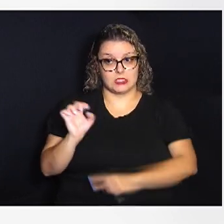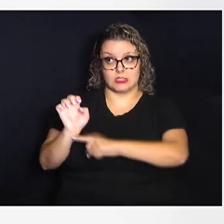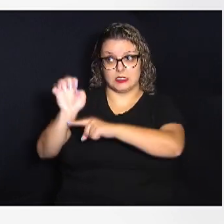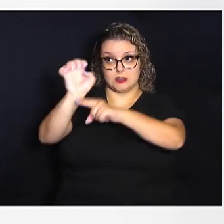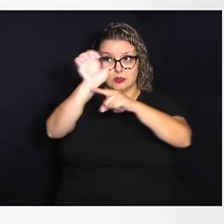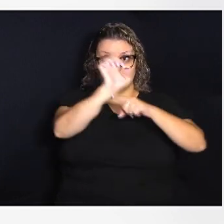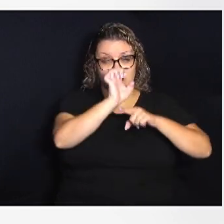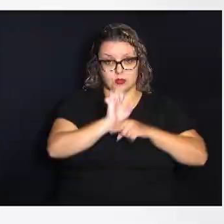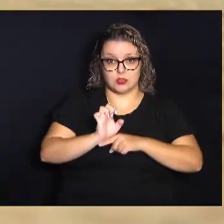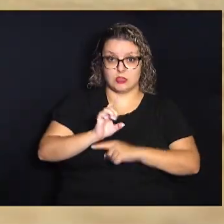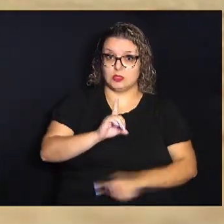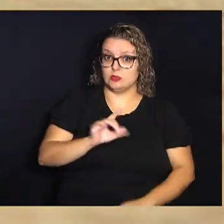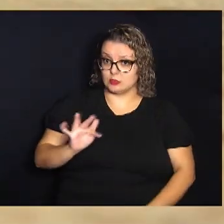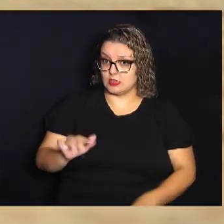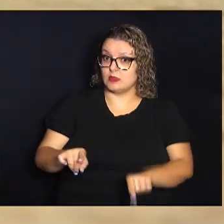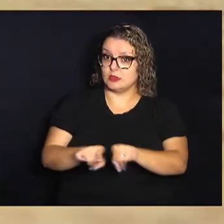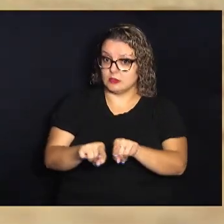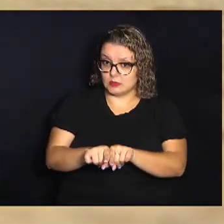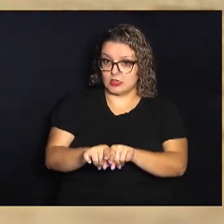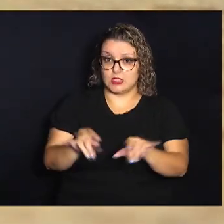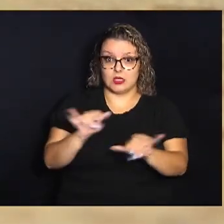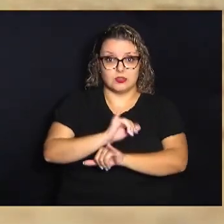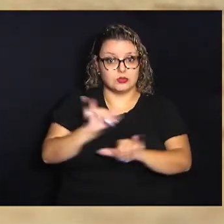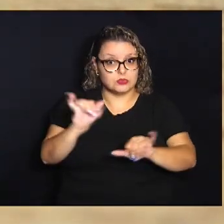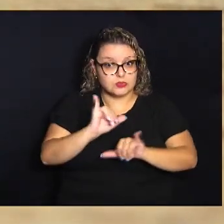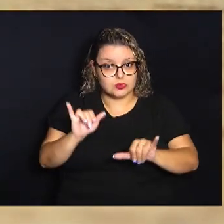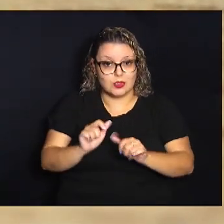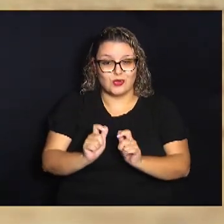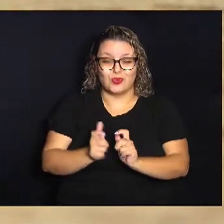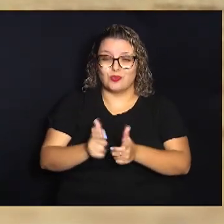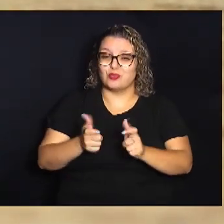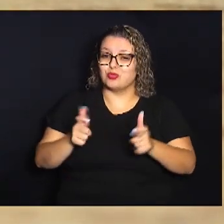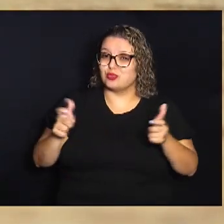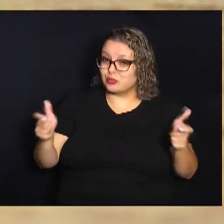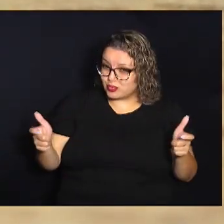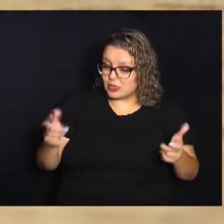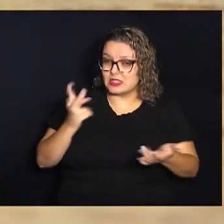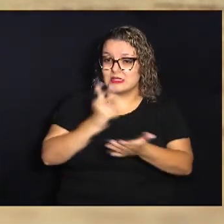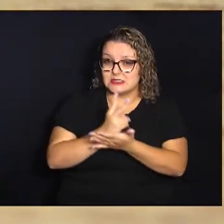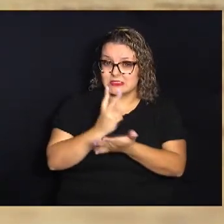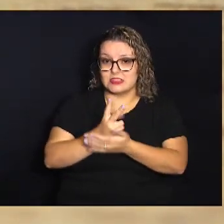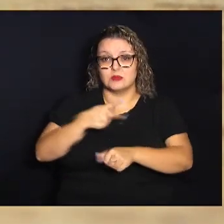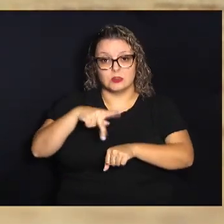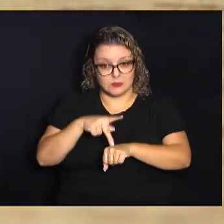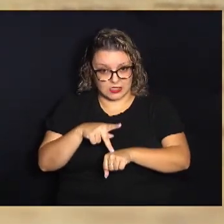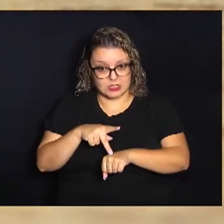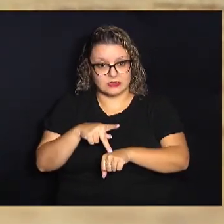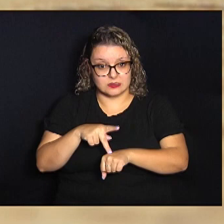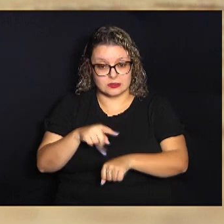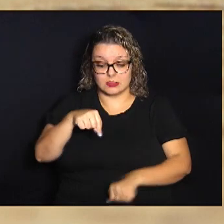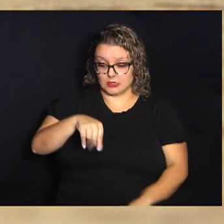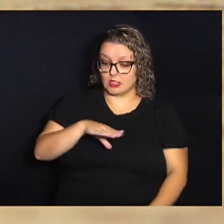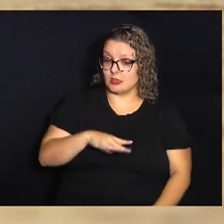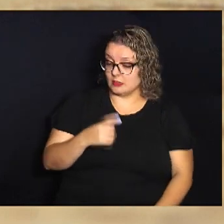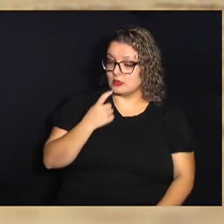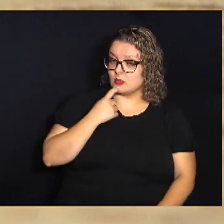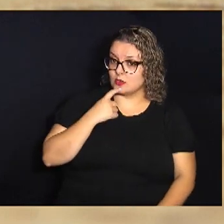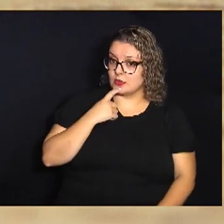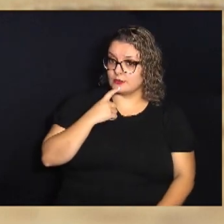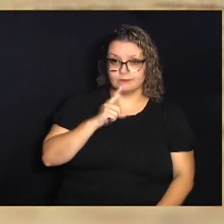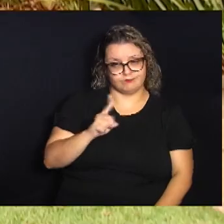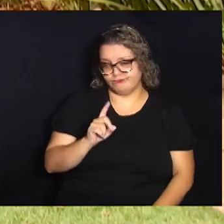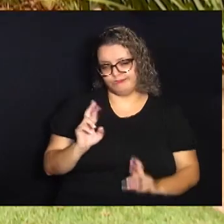e no Distrito Federal. As notificações crescem progressivamente no país e em Campinas o cenário não